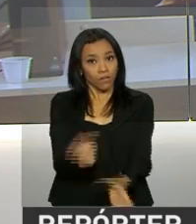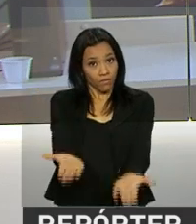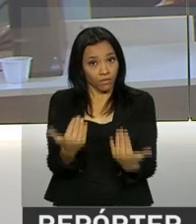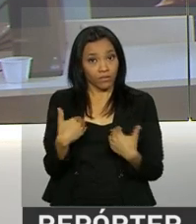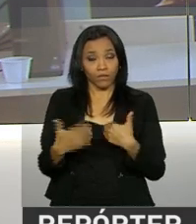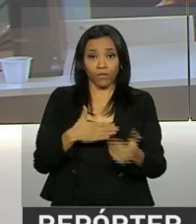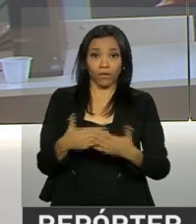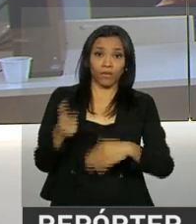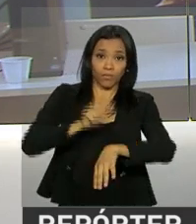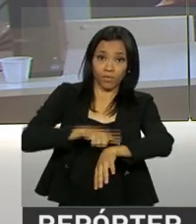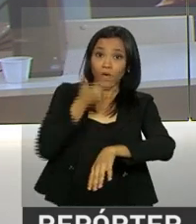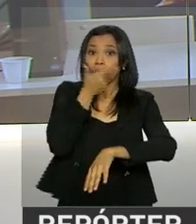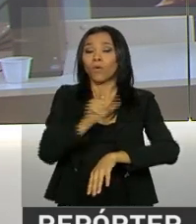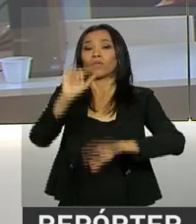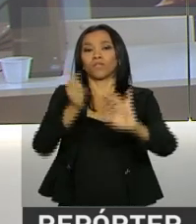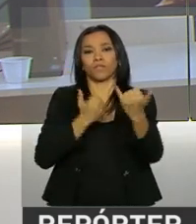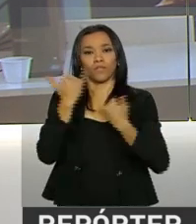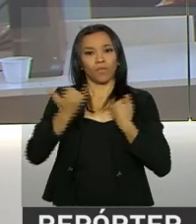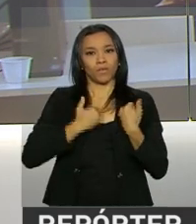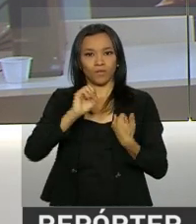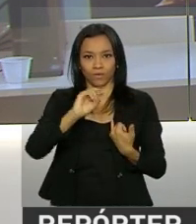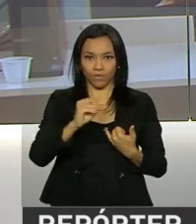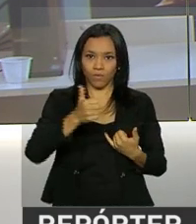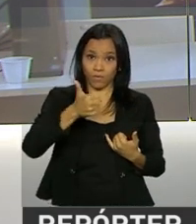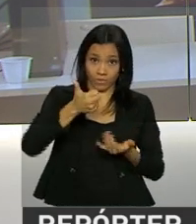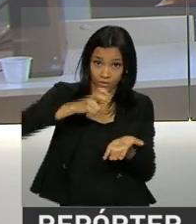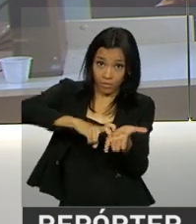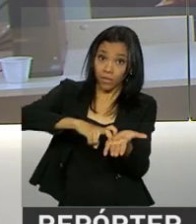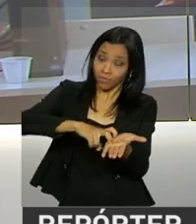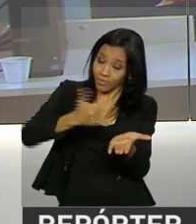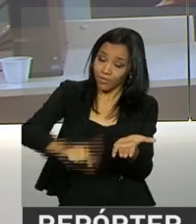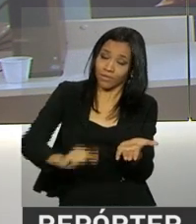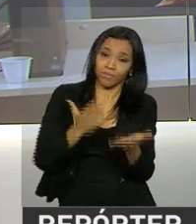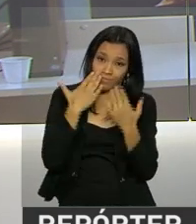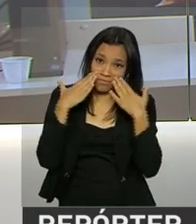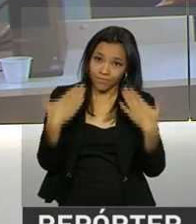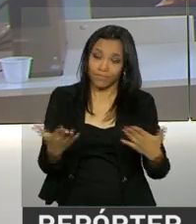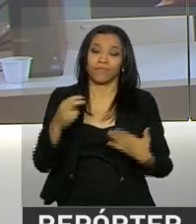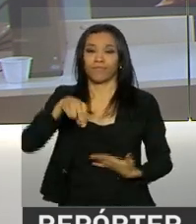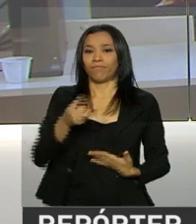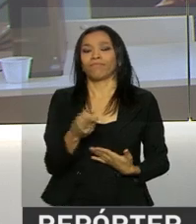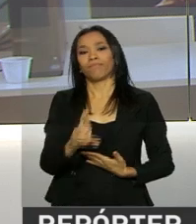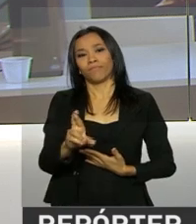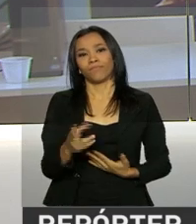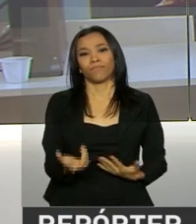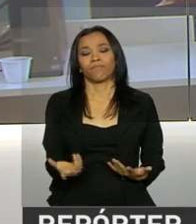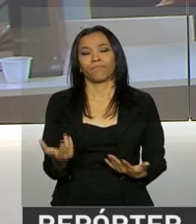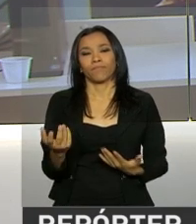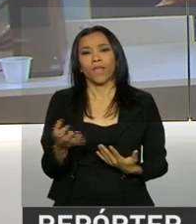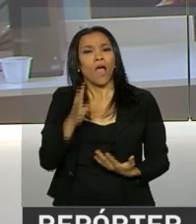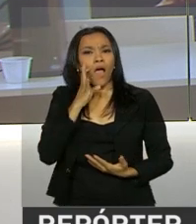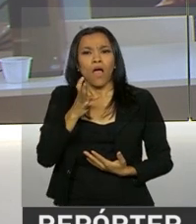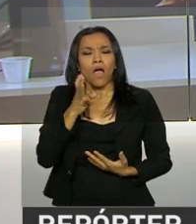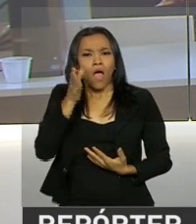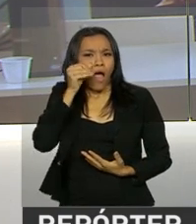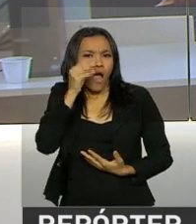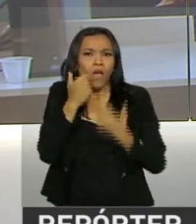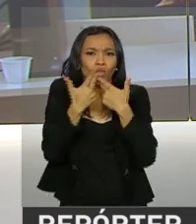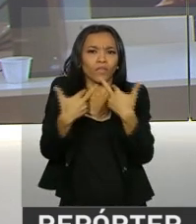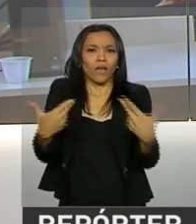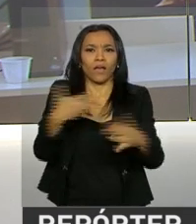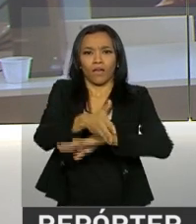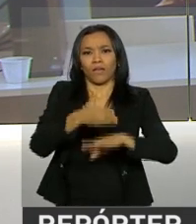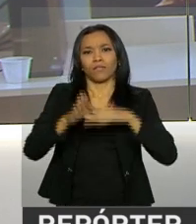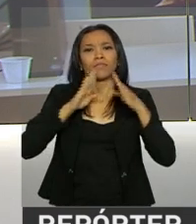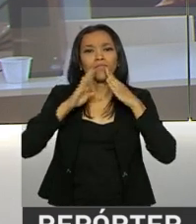a qualquer momento com outras informações ou às 11 da manhã na próxima edição do Repórter NBR. Acompanhe também as novidades